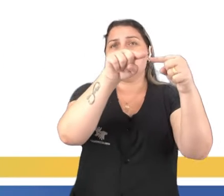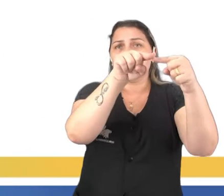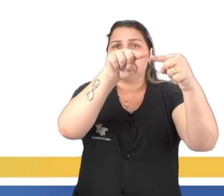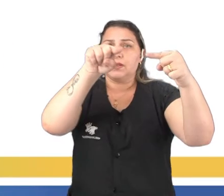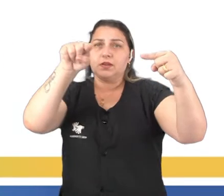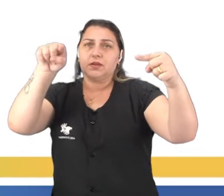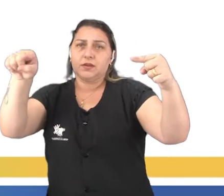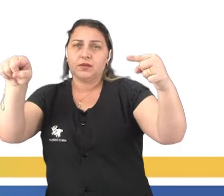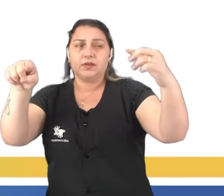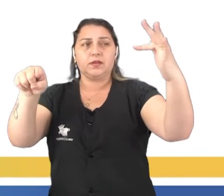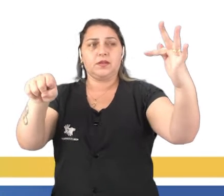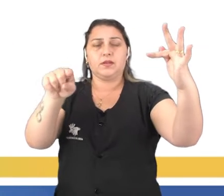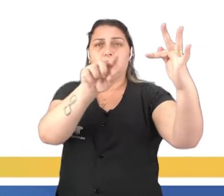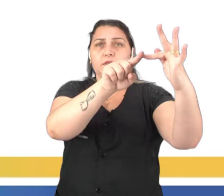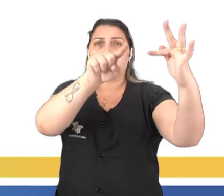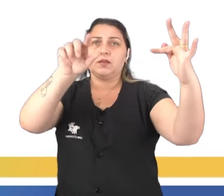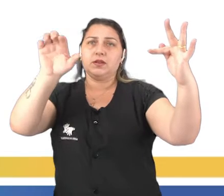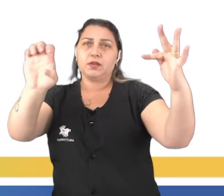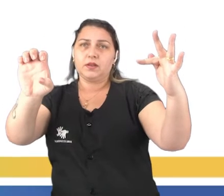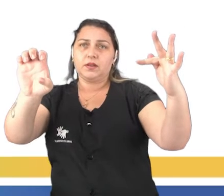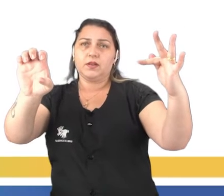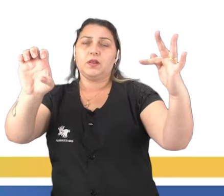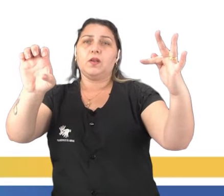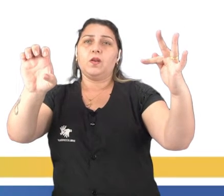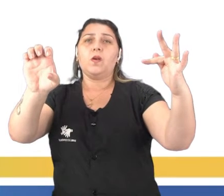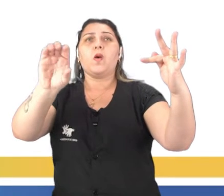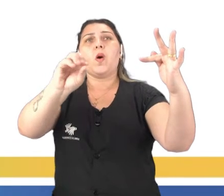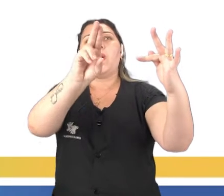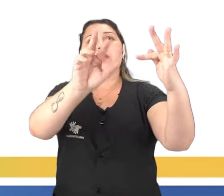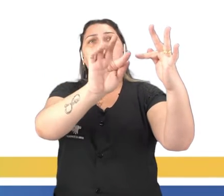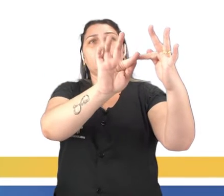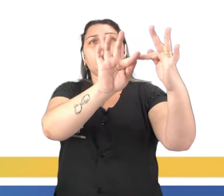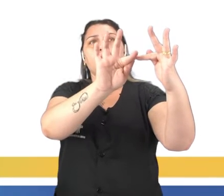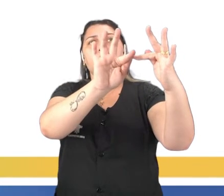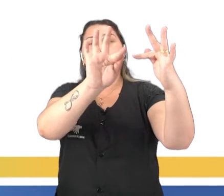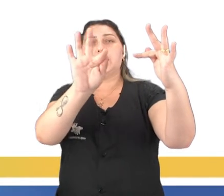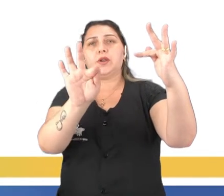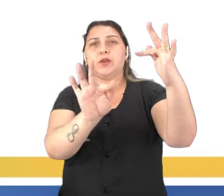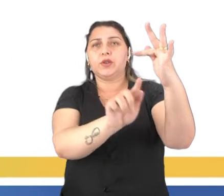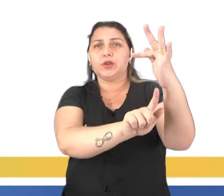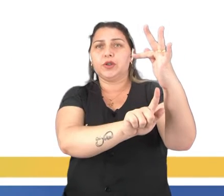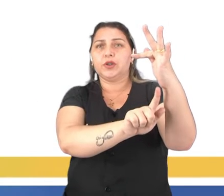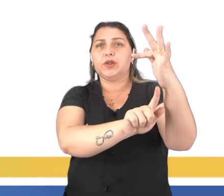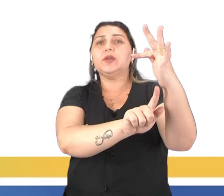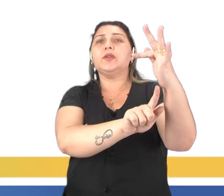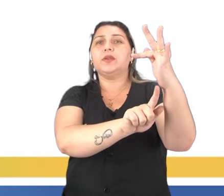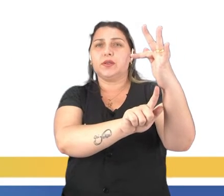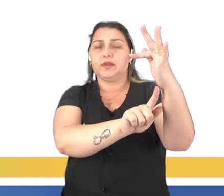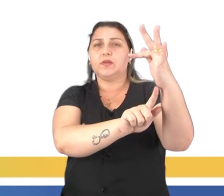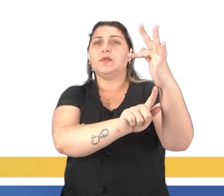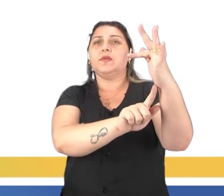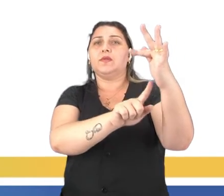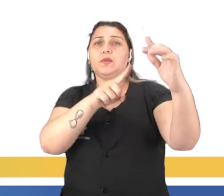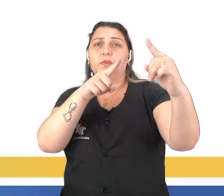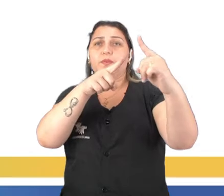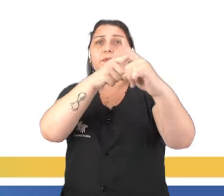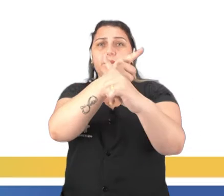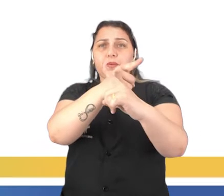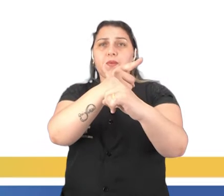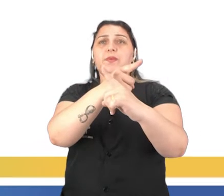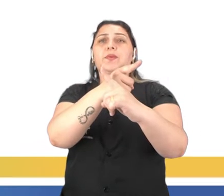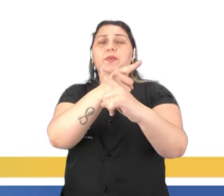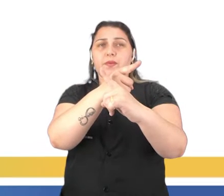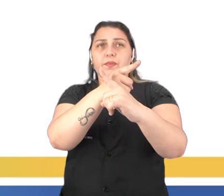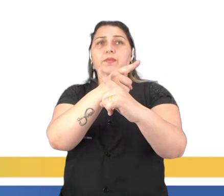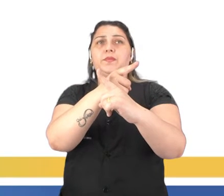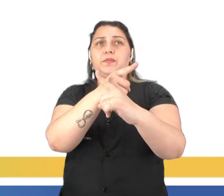de reta saindo de F até E ou até G, observe que esse segmento de reta vai se coincidir exatamente com o lado